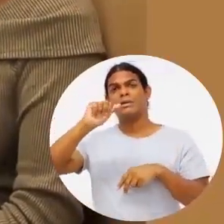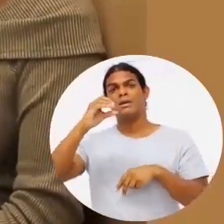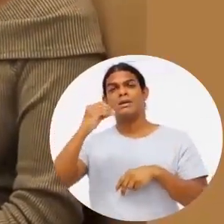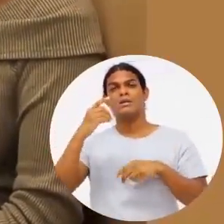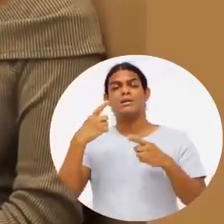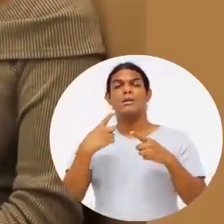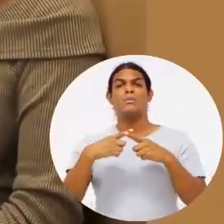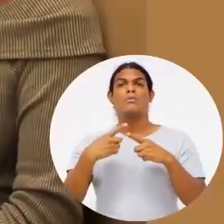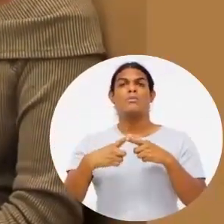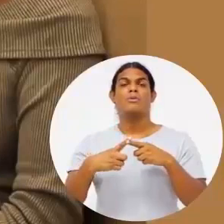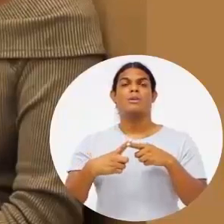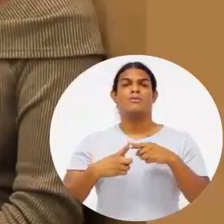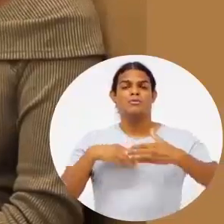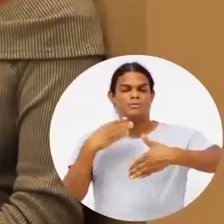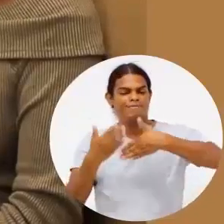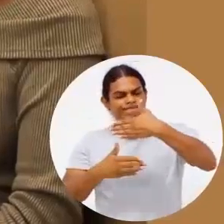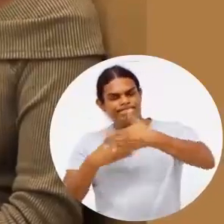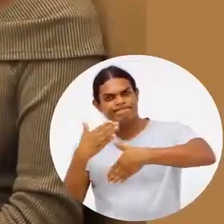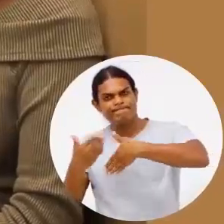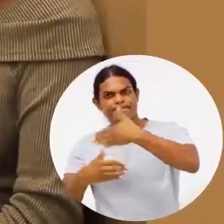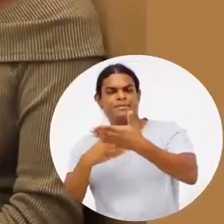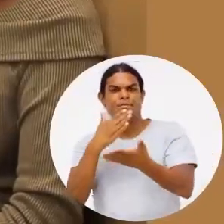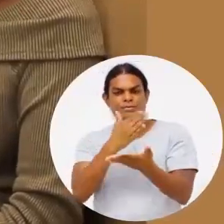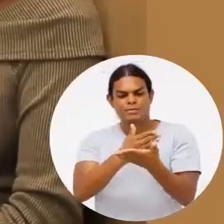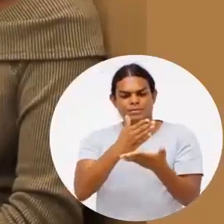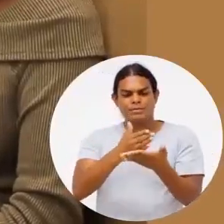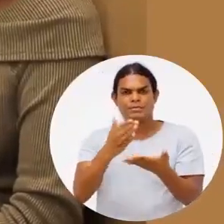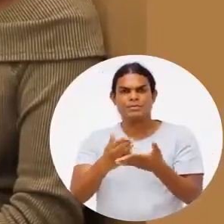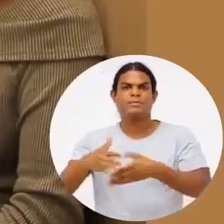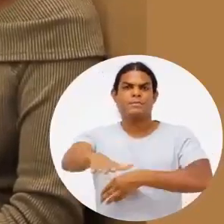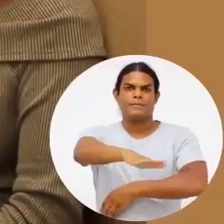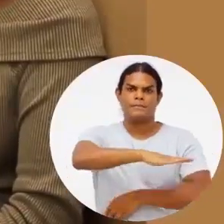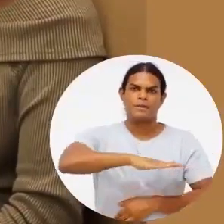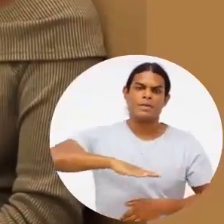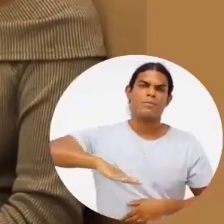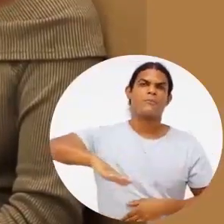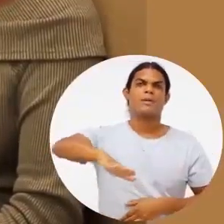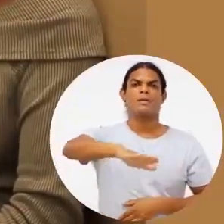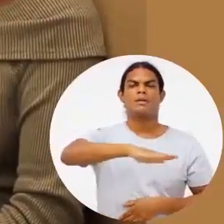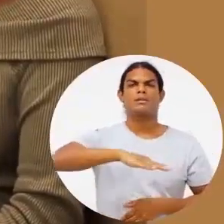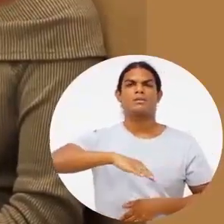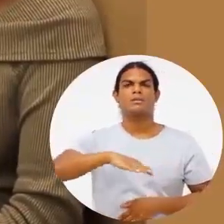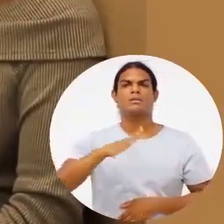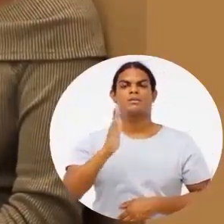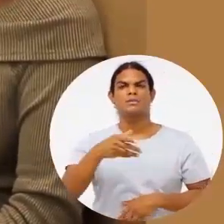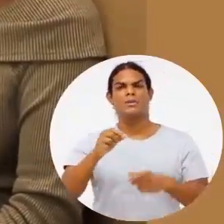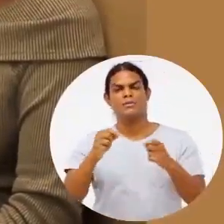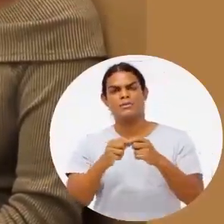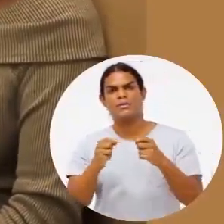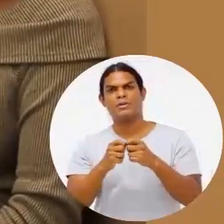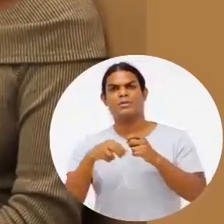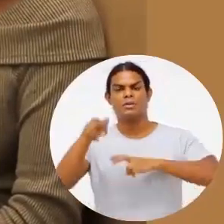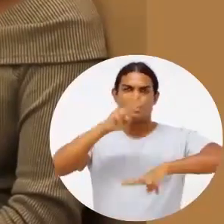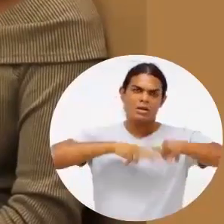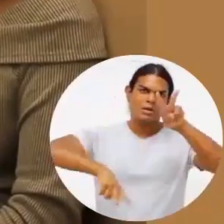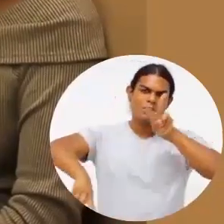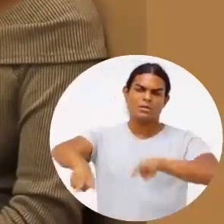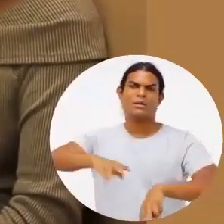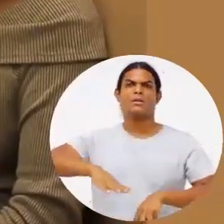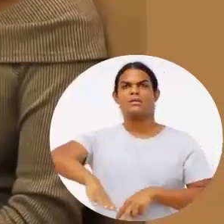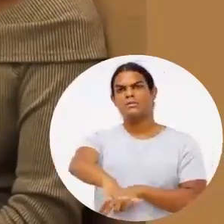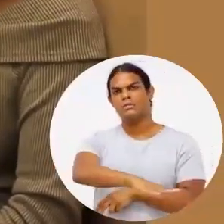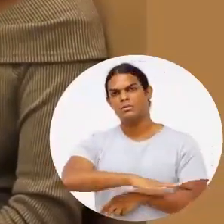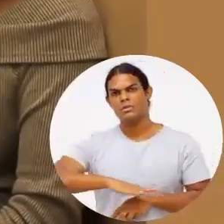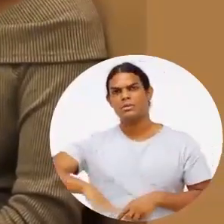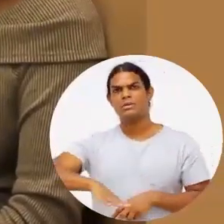As etapas dela falam especificamente ambiente construído, análise global do ambiente, avaliação do ambiente em